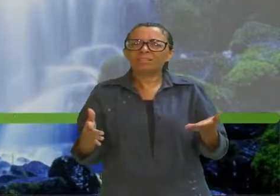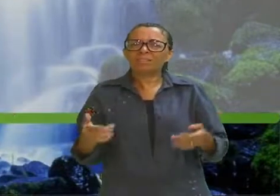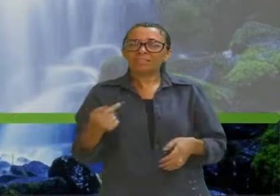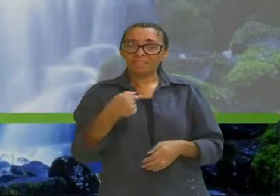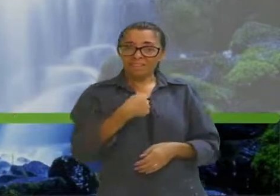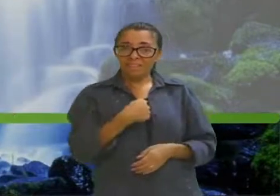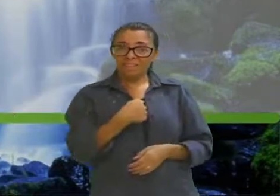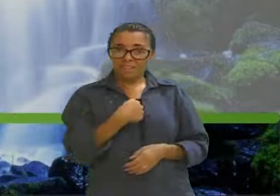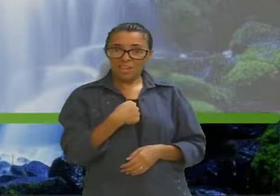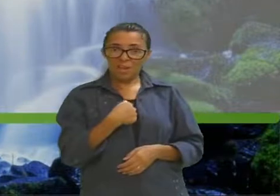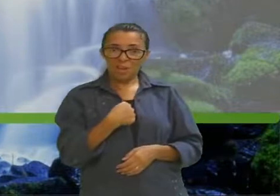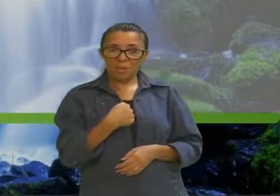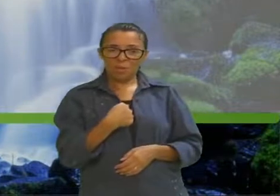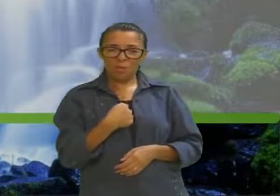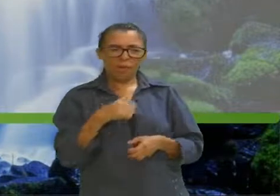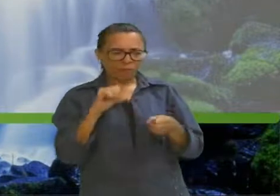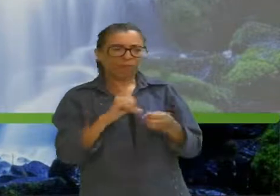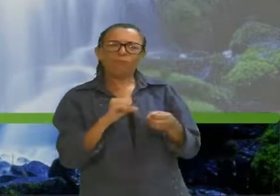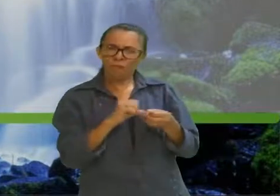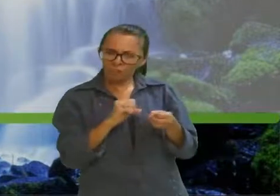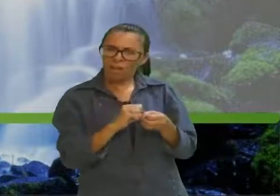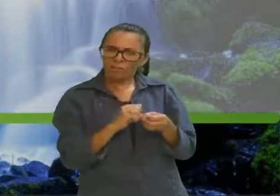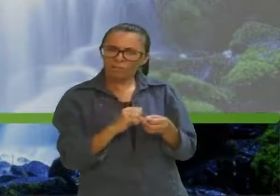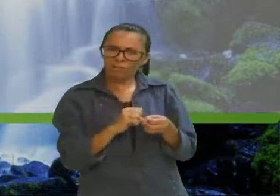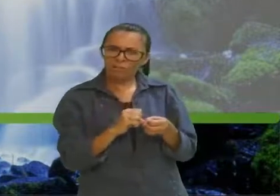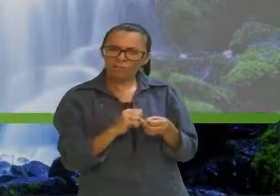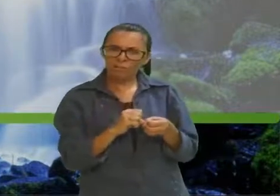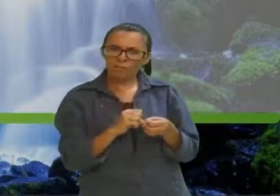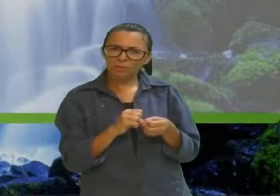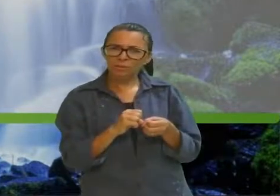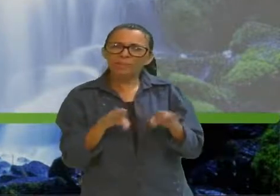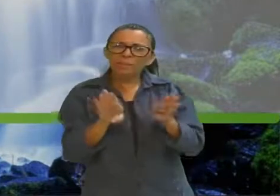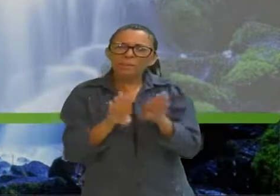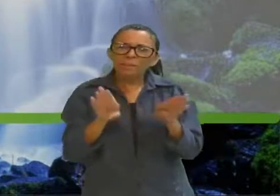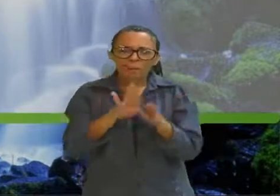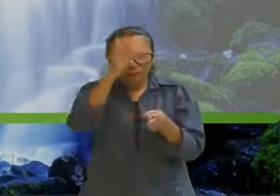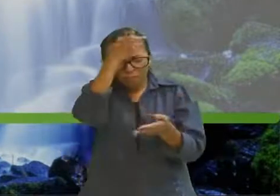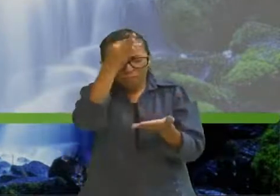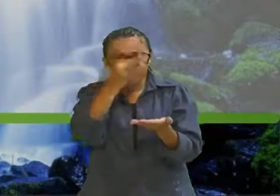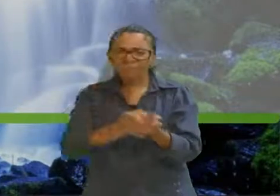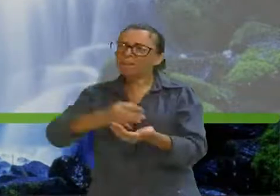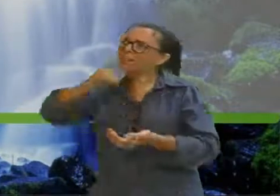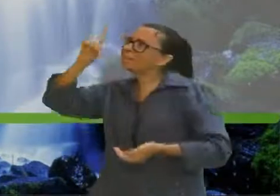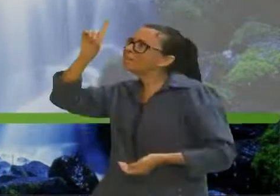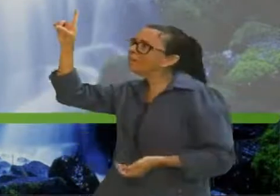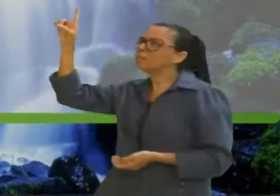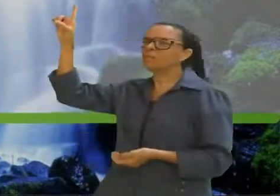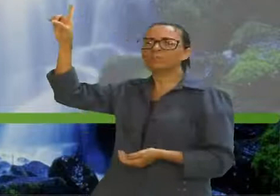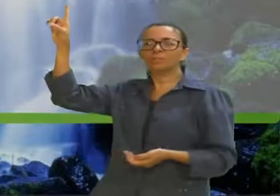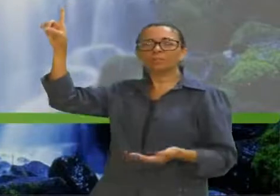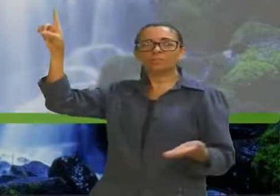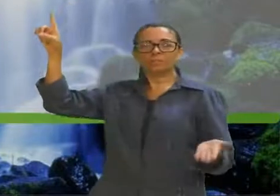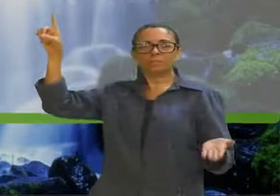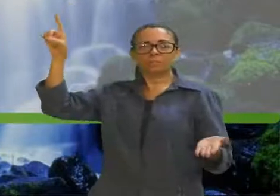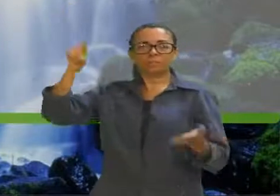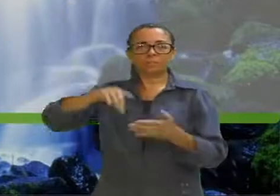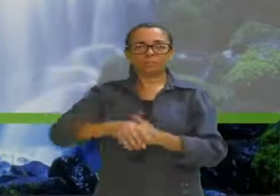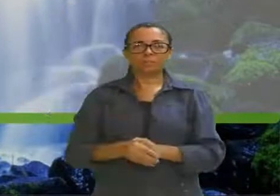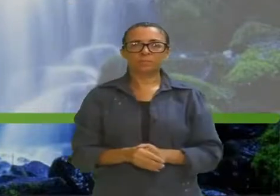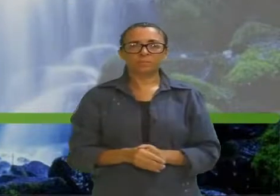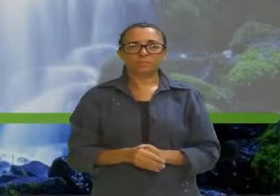te mostrarei a minha fé. Amados, ele não está dizendo aqui que eu tenho que realizar só as